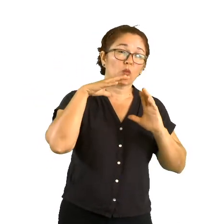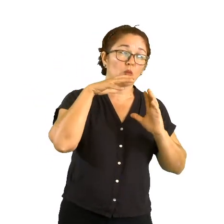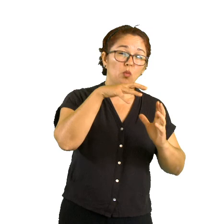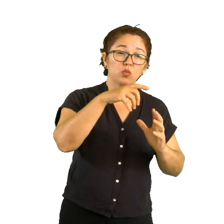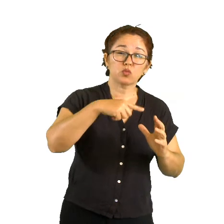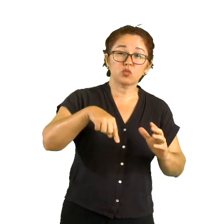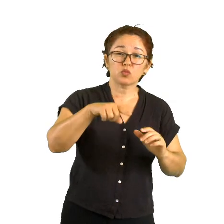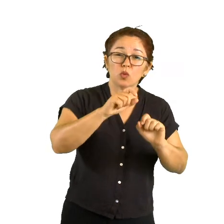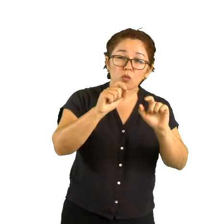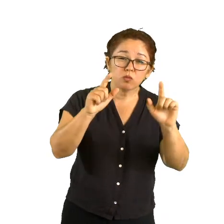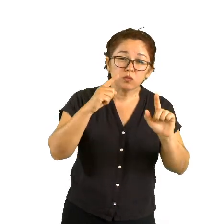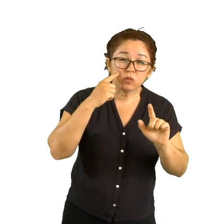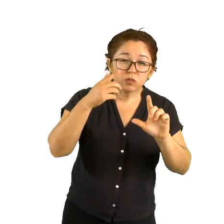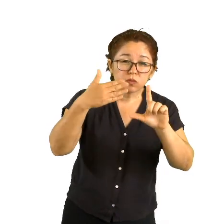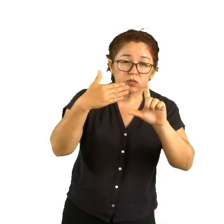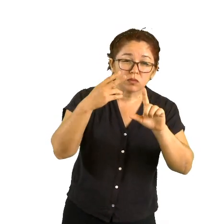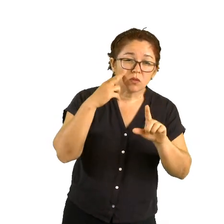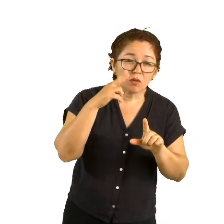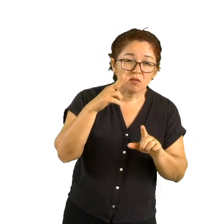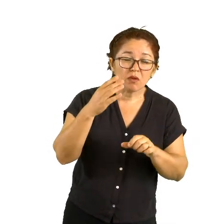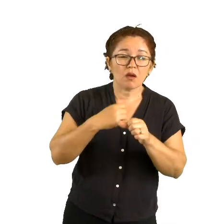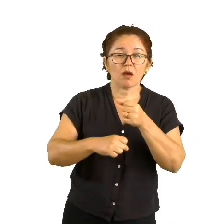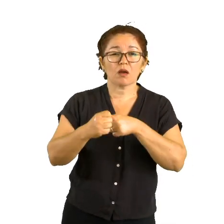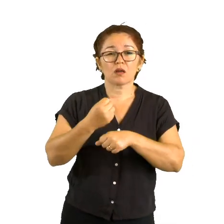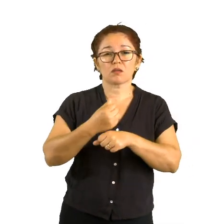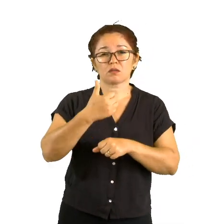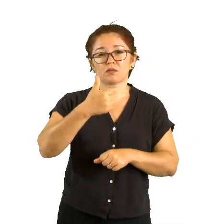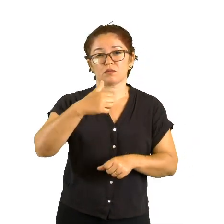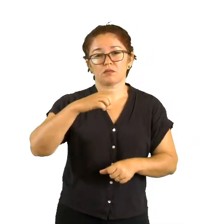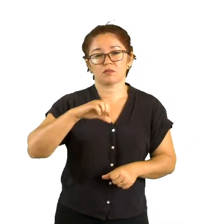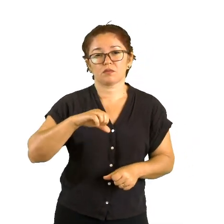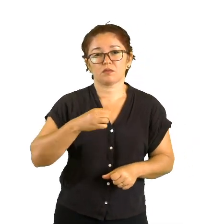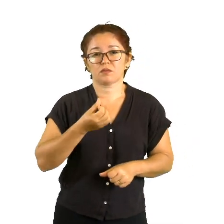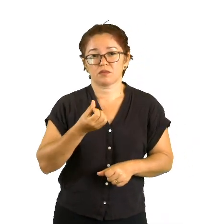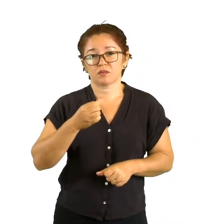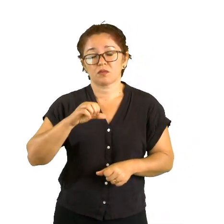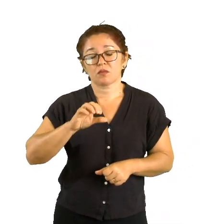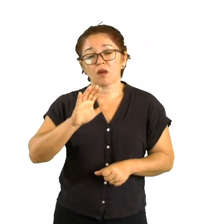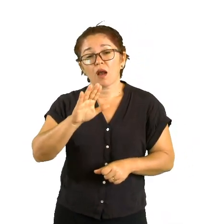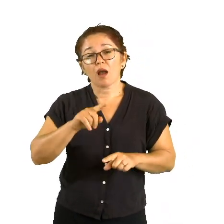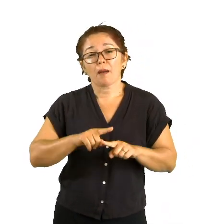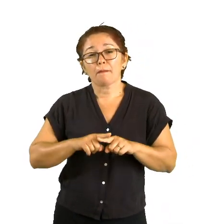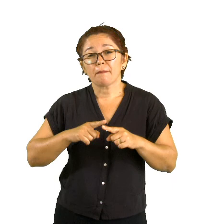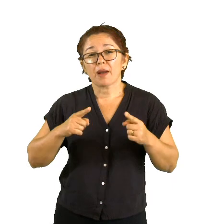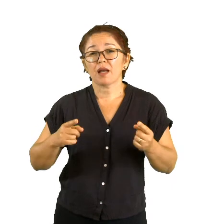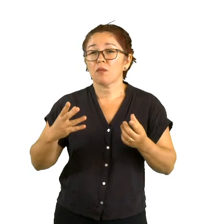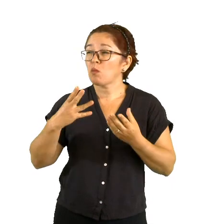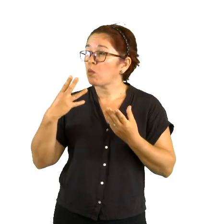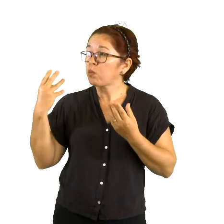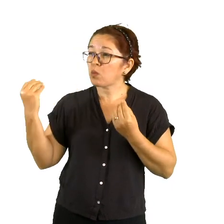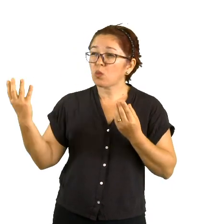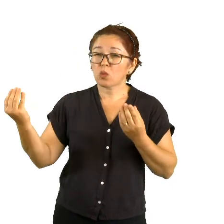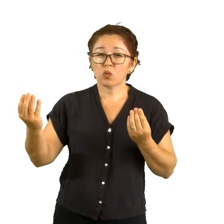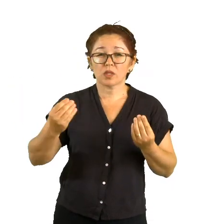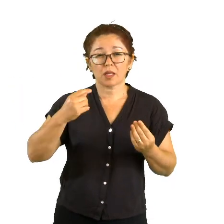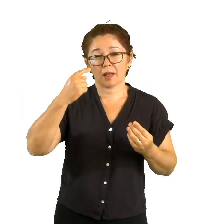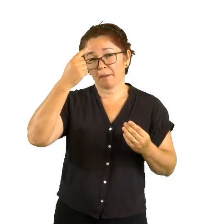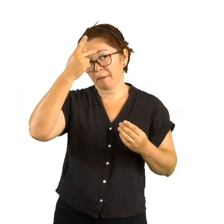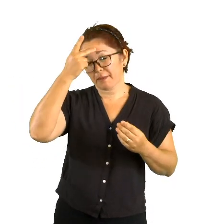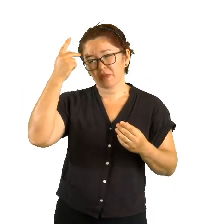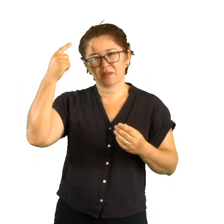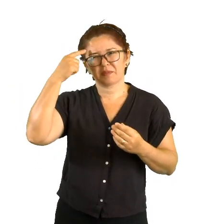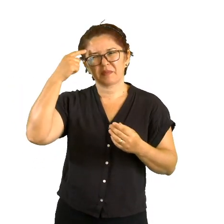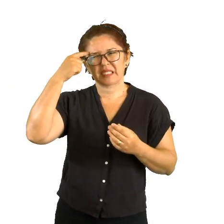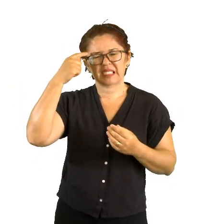aconteceu neste ano de 1969. Mas tem gente que não acredita até hoje que o homem tenha chegado até lá,